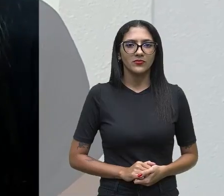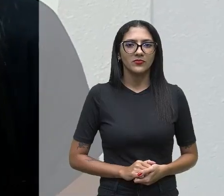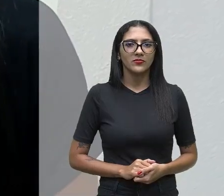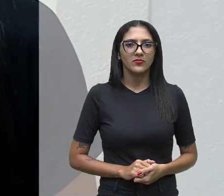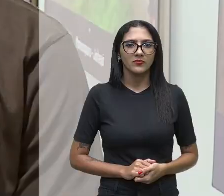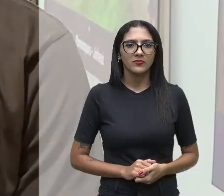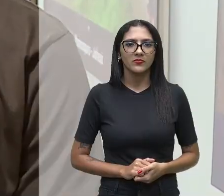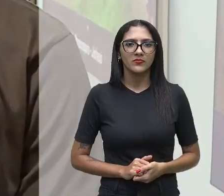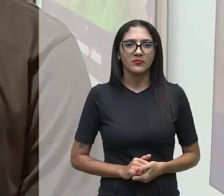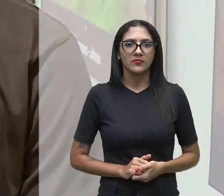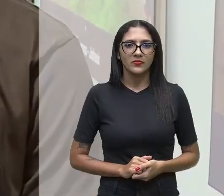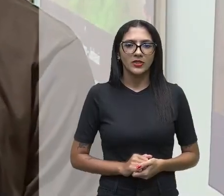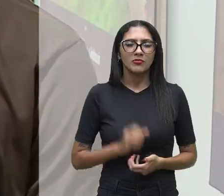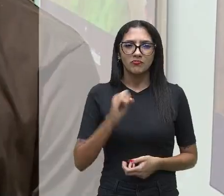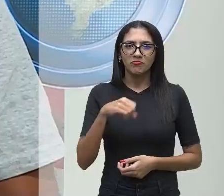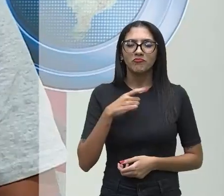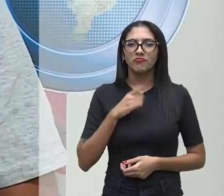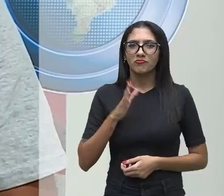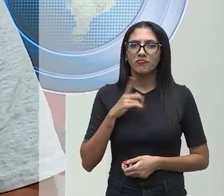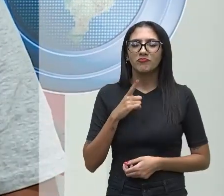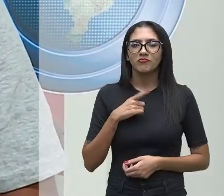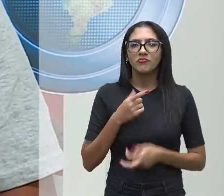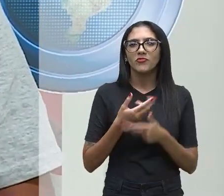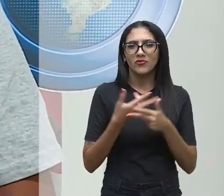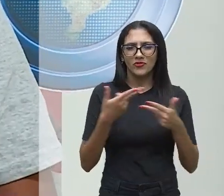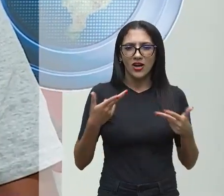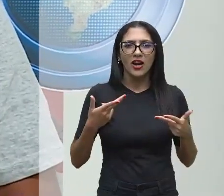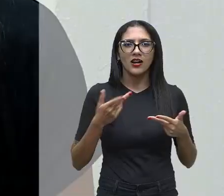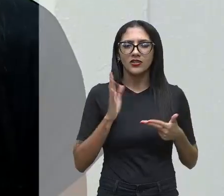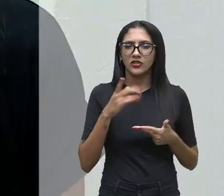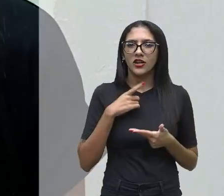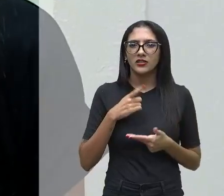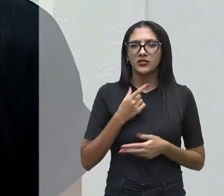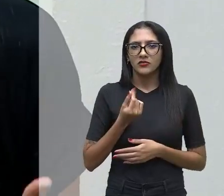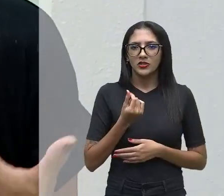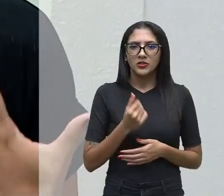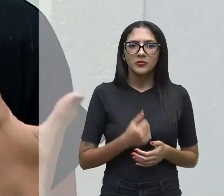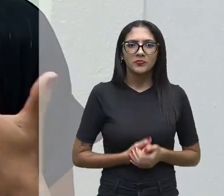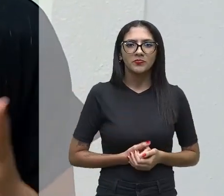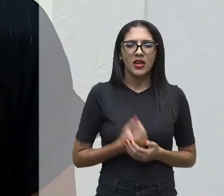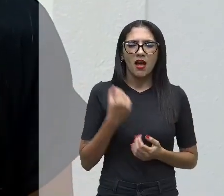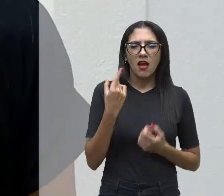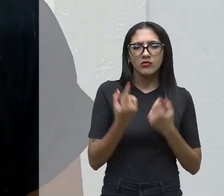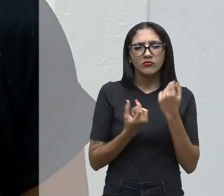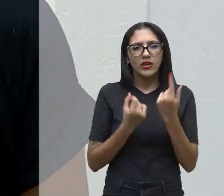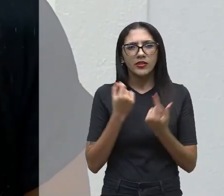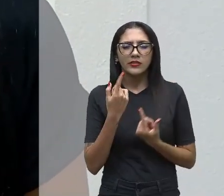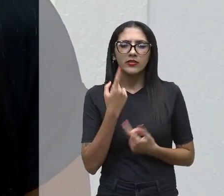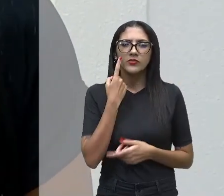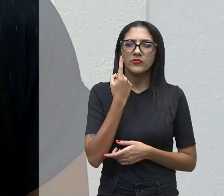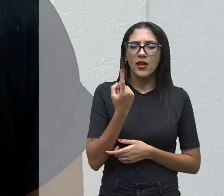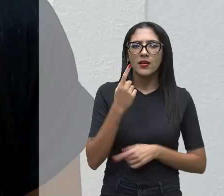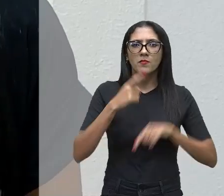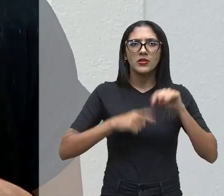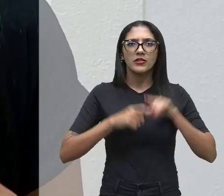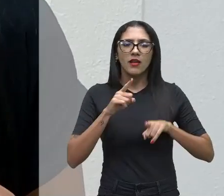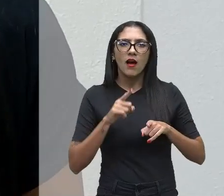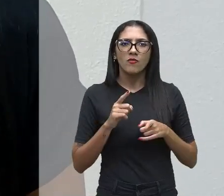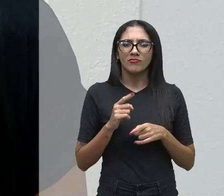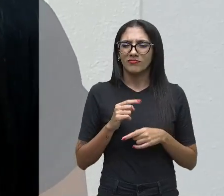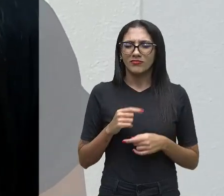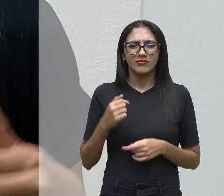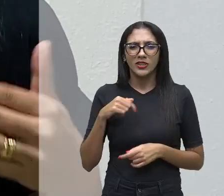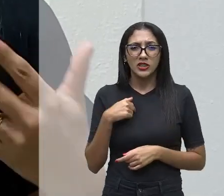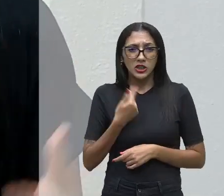Com certeza. Sim, várias vezes. Muitas vezes. De vez em quando a gente encontra algum produto aí que a gente não